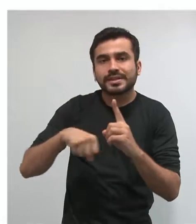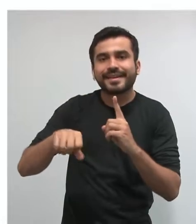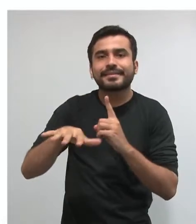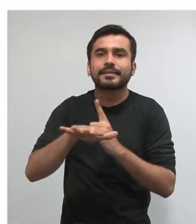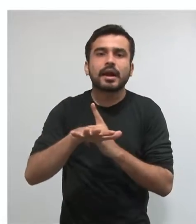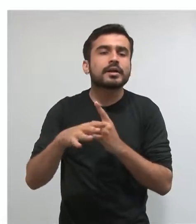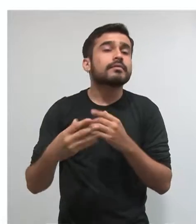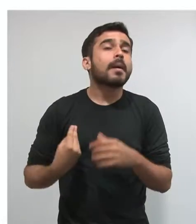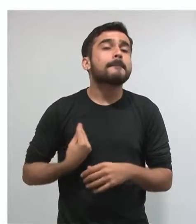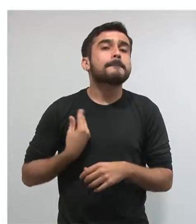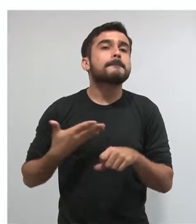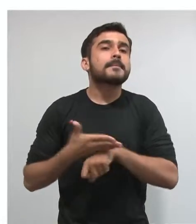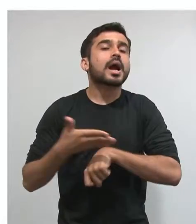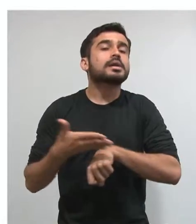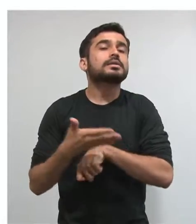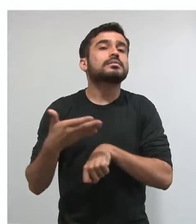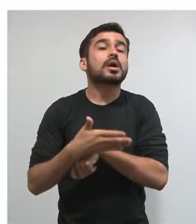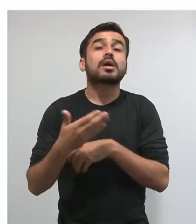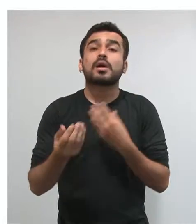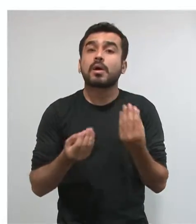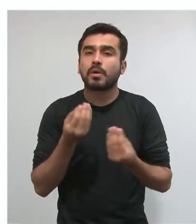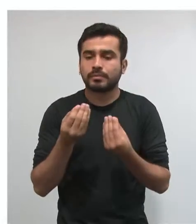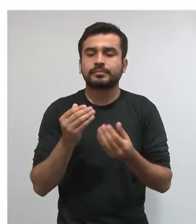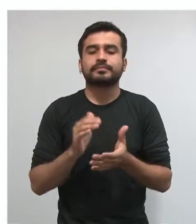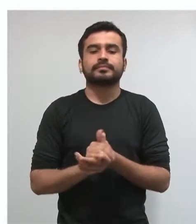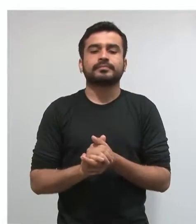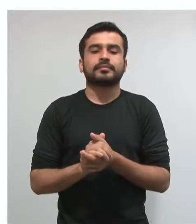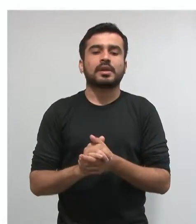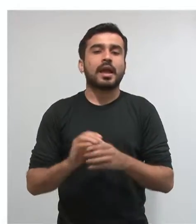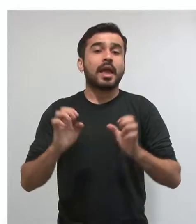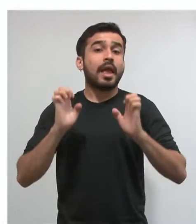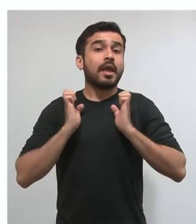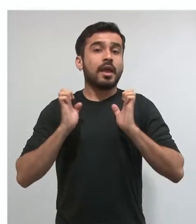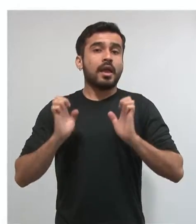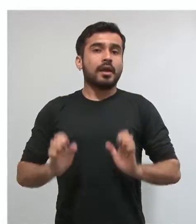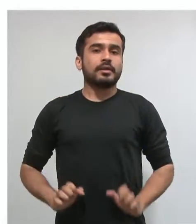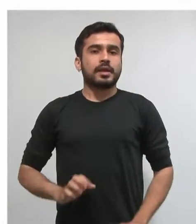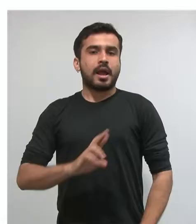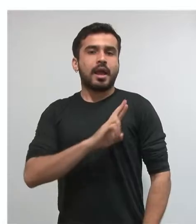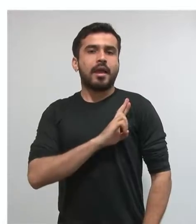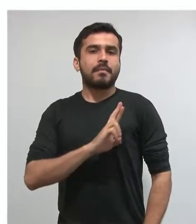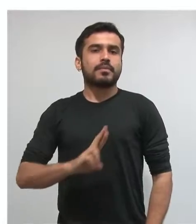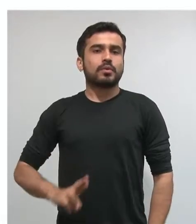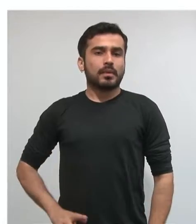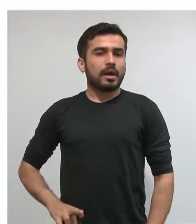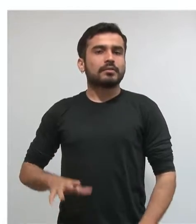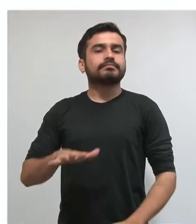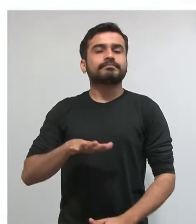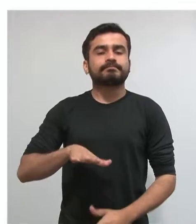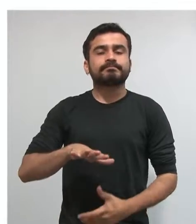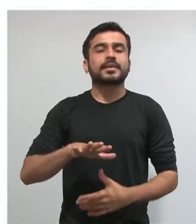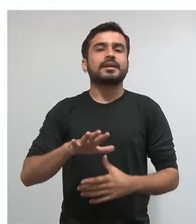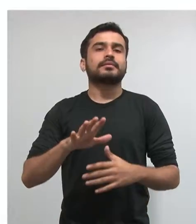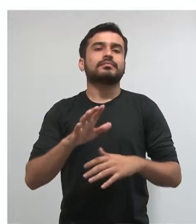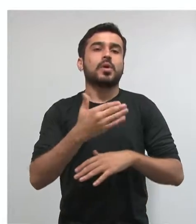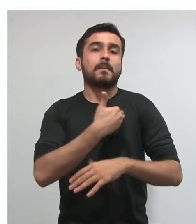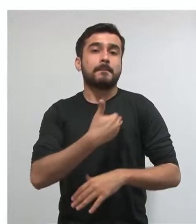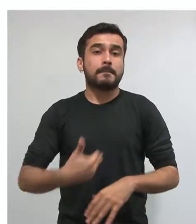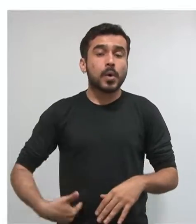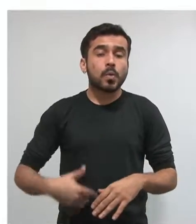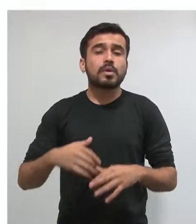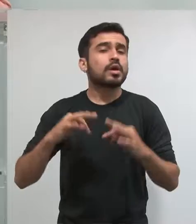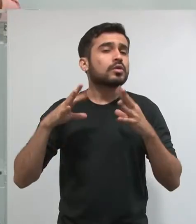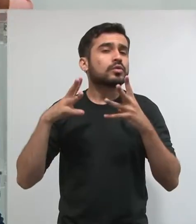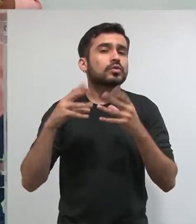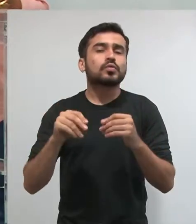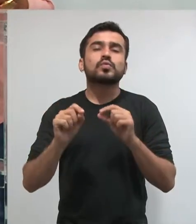dessa atuação, dessa política, né? A ética republicana, que traz para a gente da esfera pública o interesse geral e bem comum,